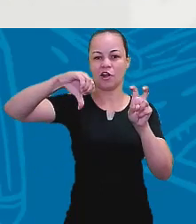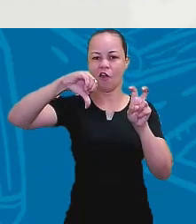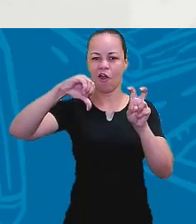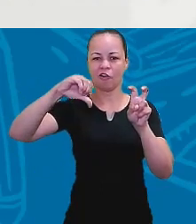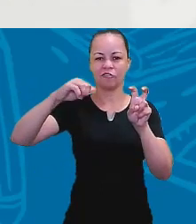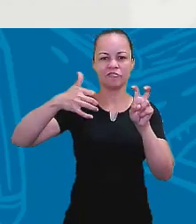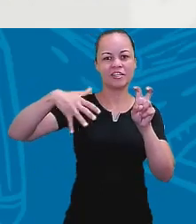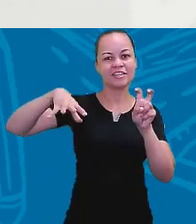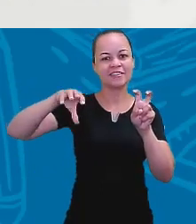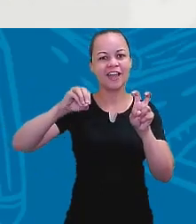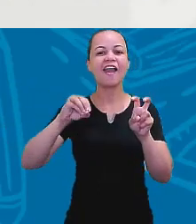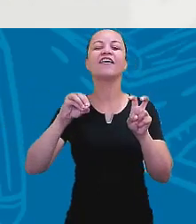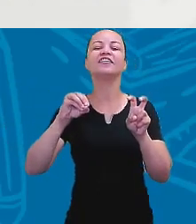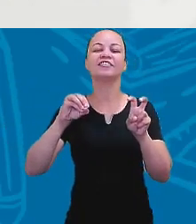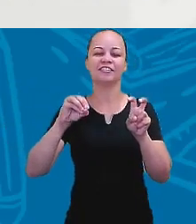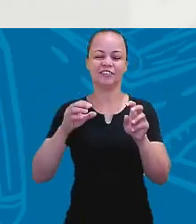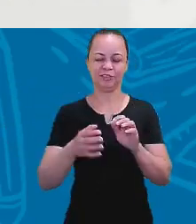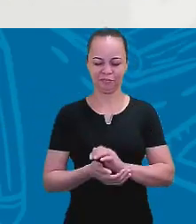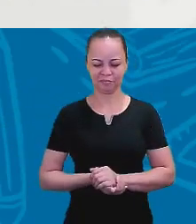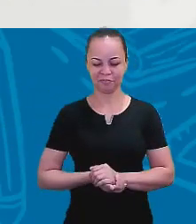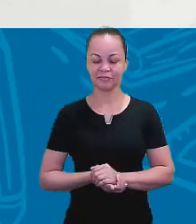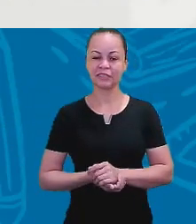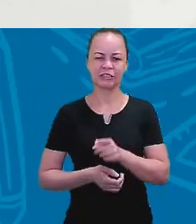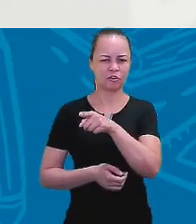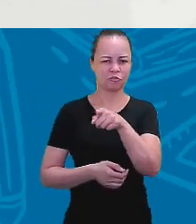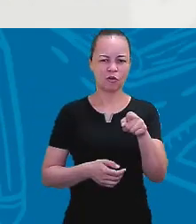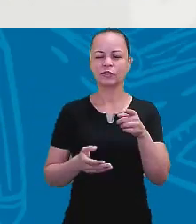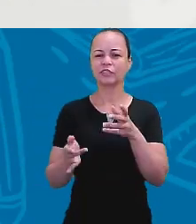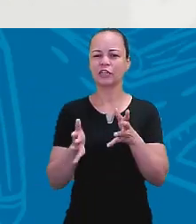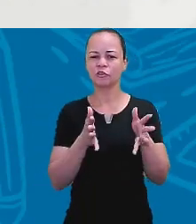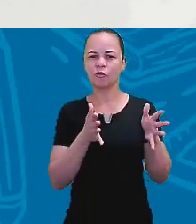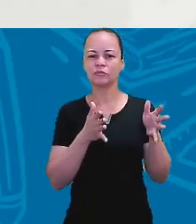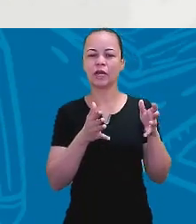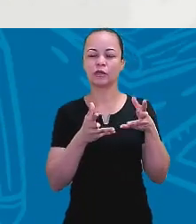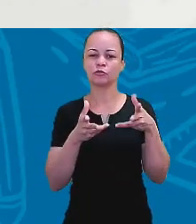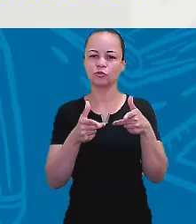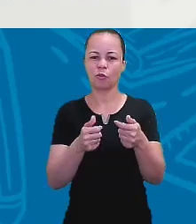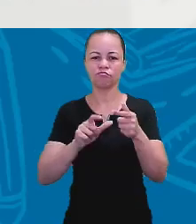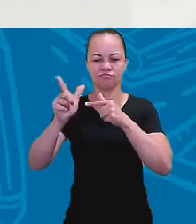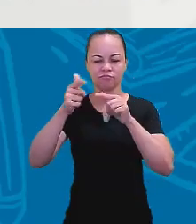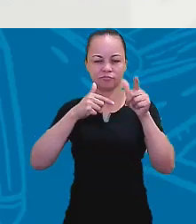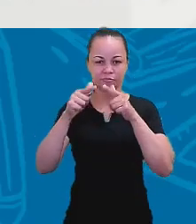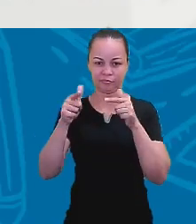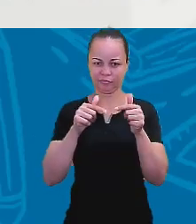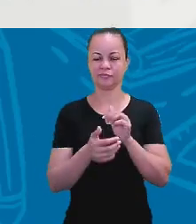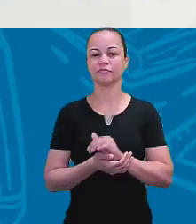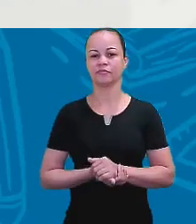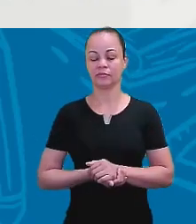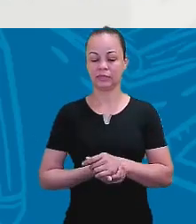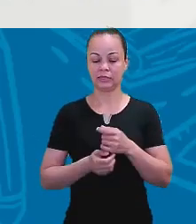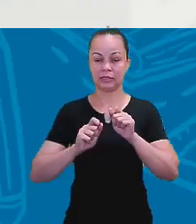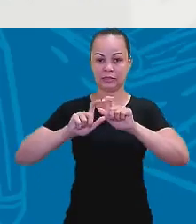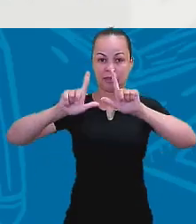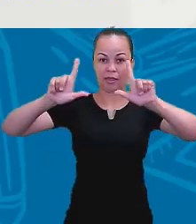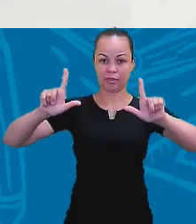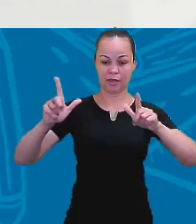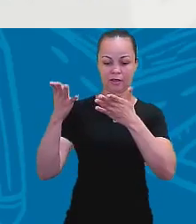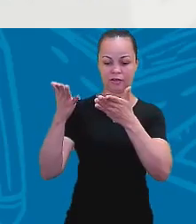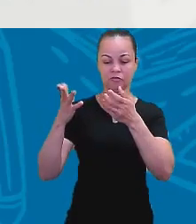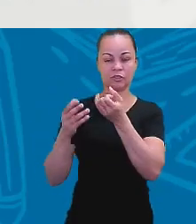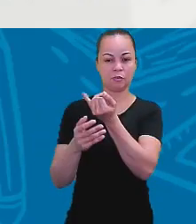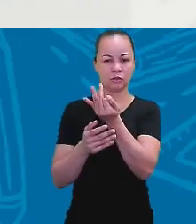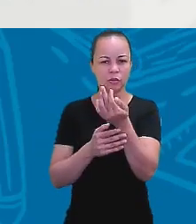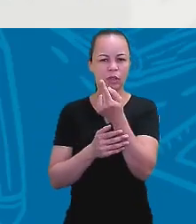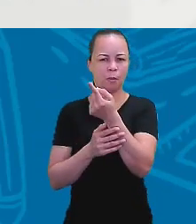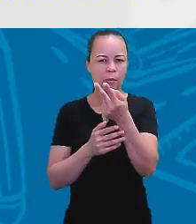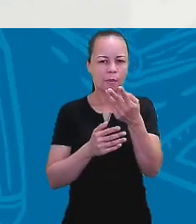9, 10. Então, vocês contaram todas as estrelinhas? Presta bastante atenção aqui na tela e dá para você contar de uma